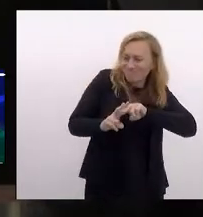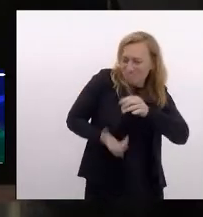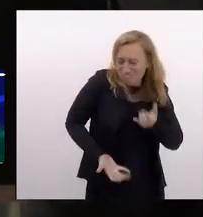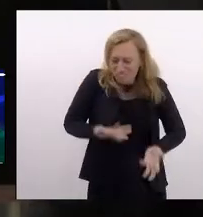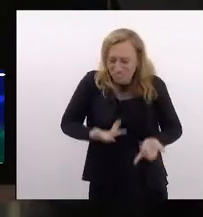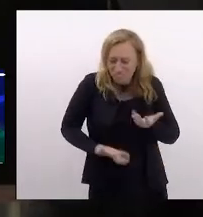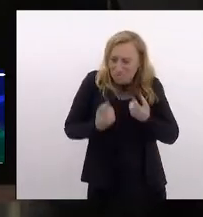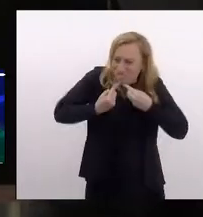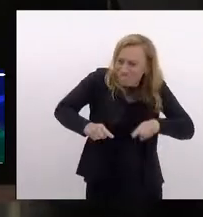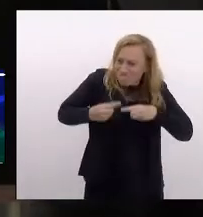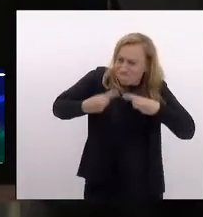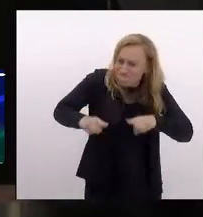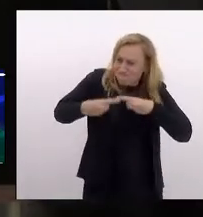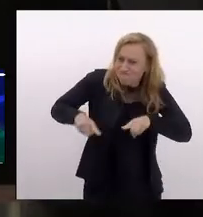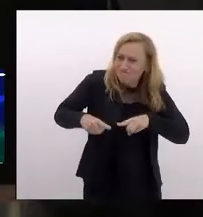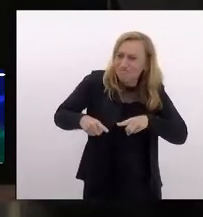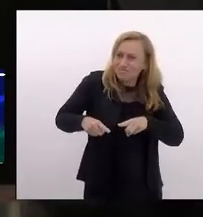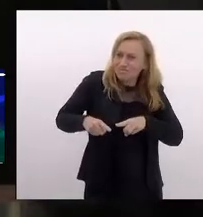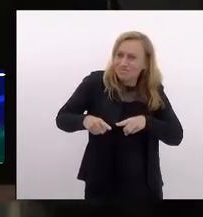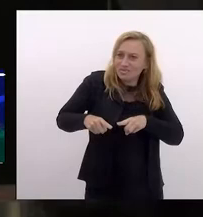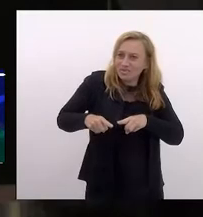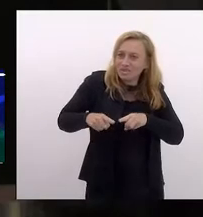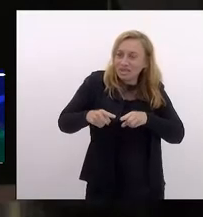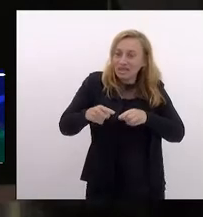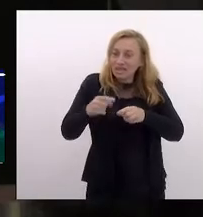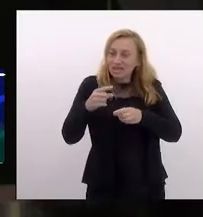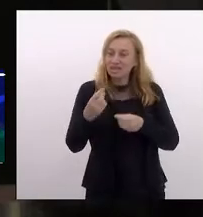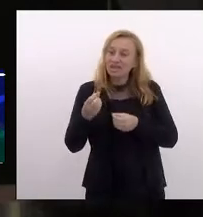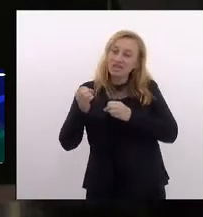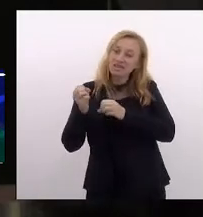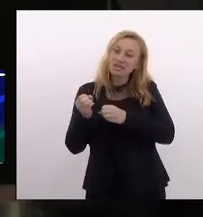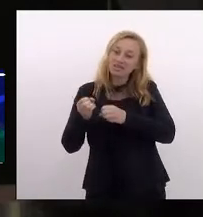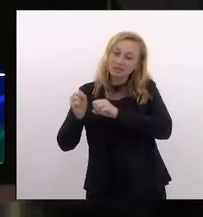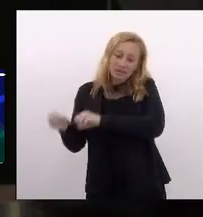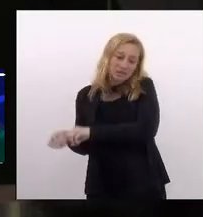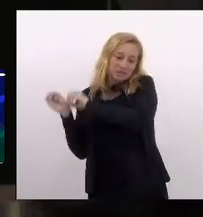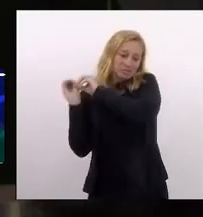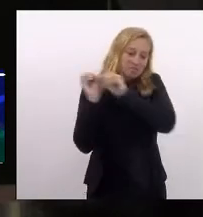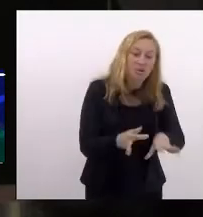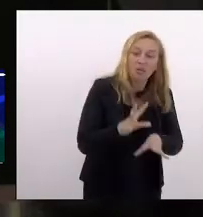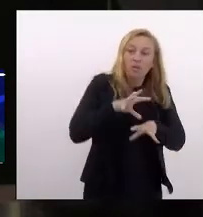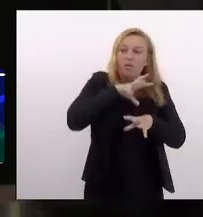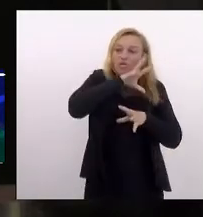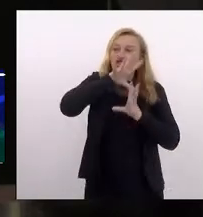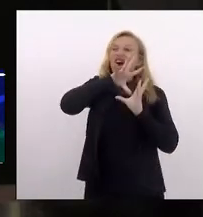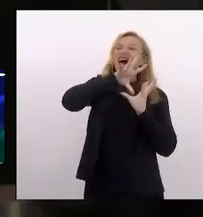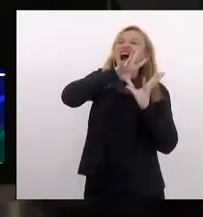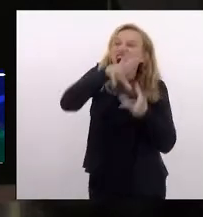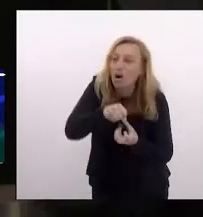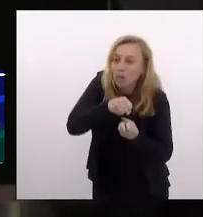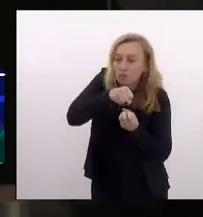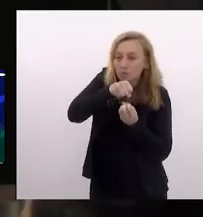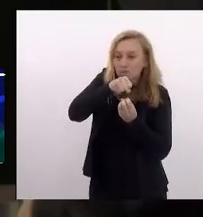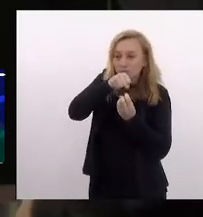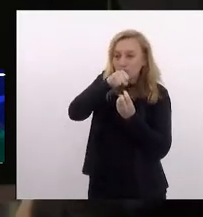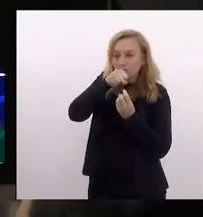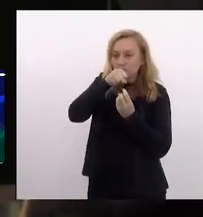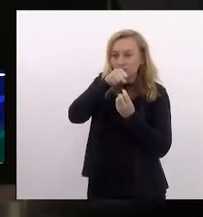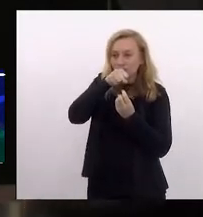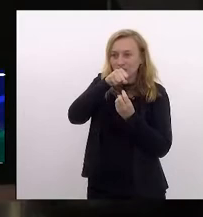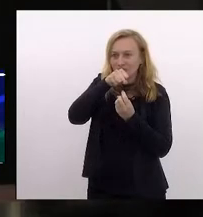Queimados perseguidos foram jogados vivos para serem devorados por leões